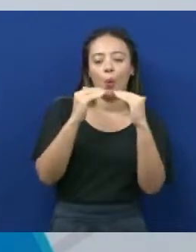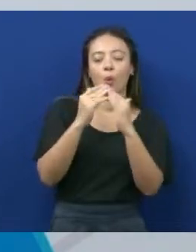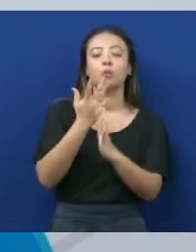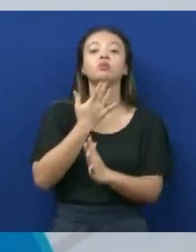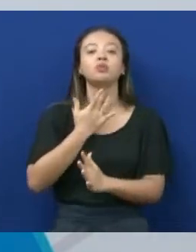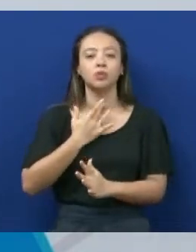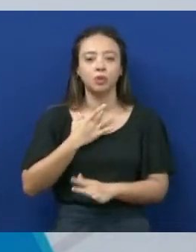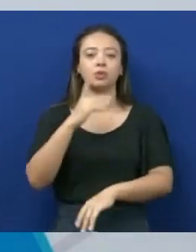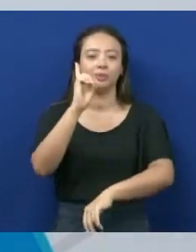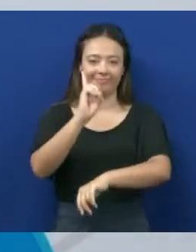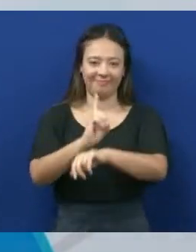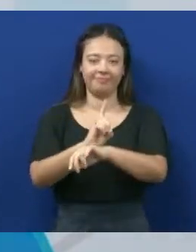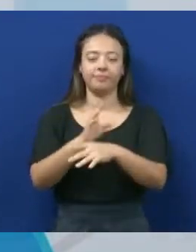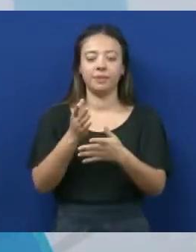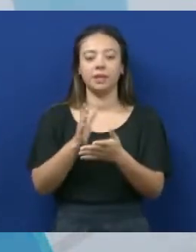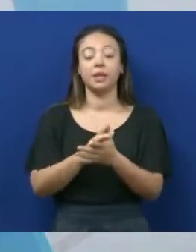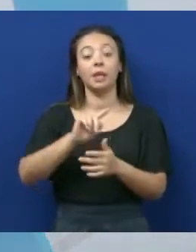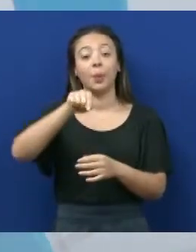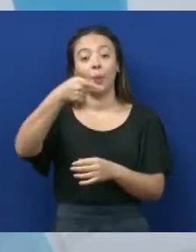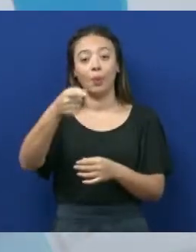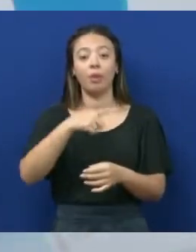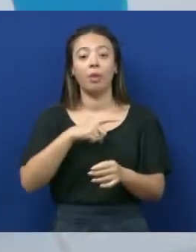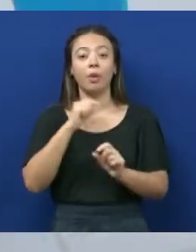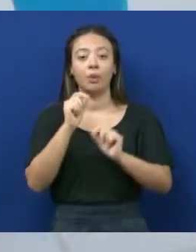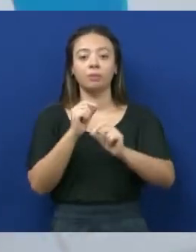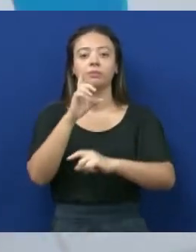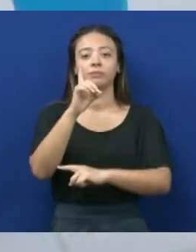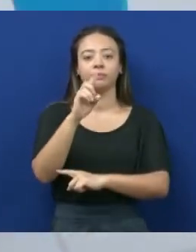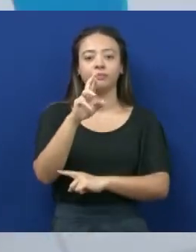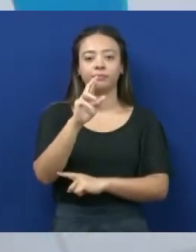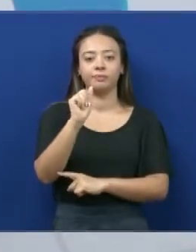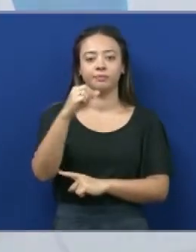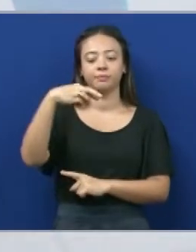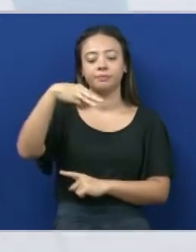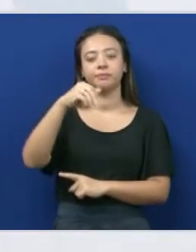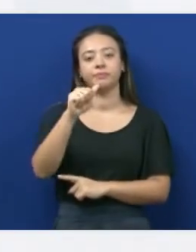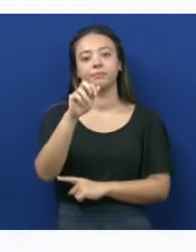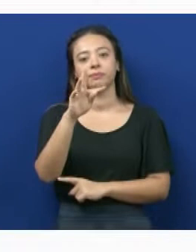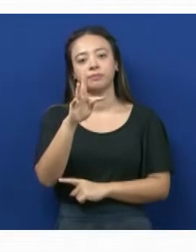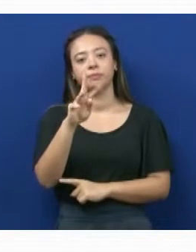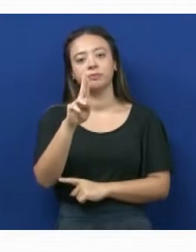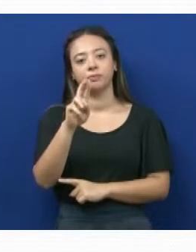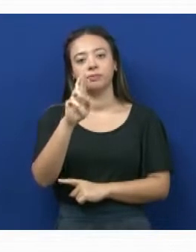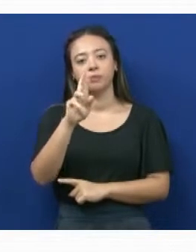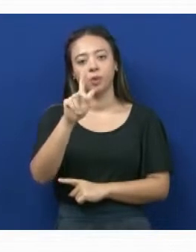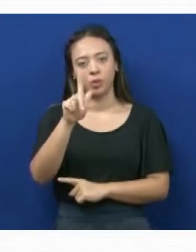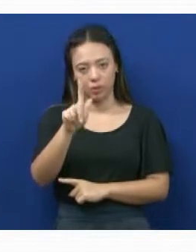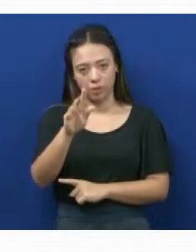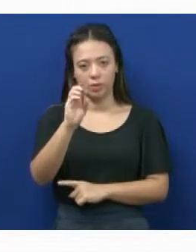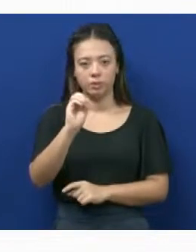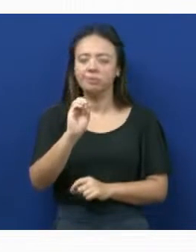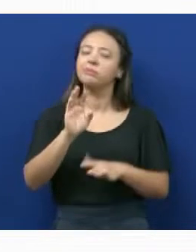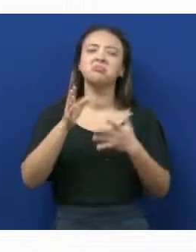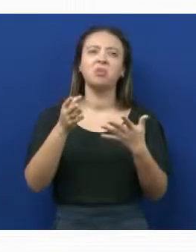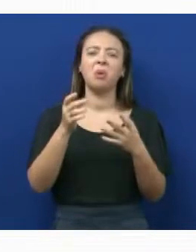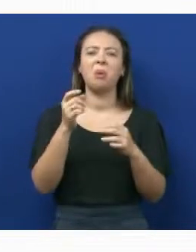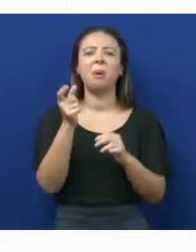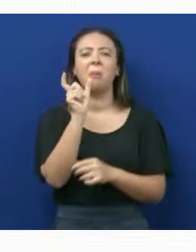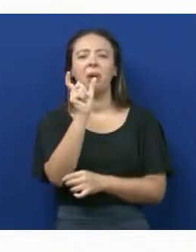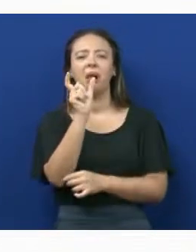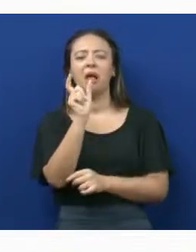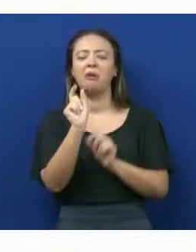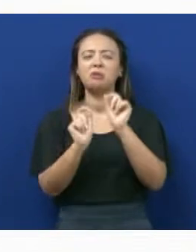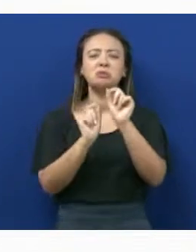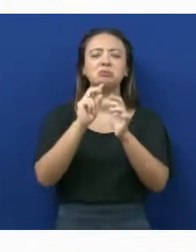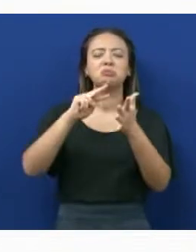também. Na sequência, nós temos quem? O dramaturgo. Quando você fala nessa palavra dramaturgo, parece até que você está